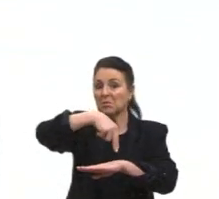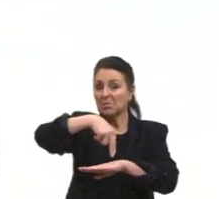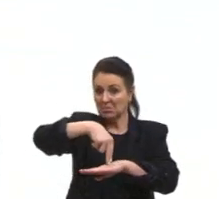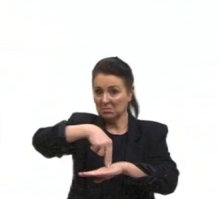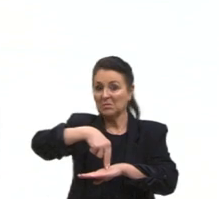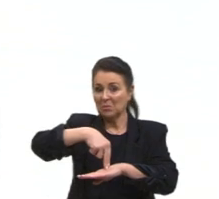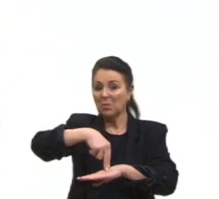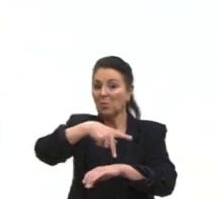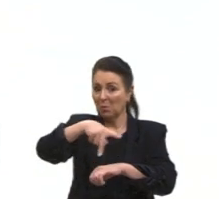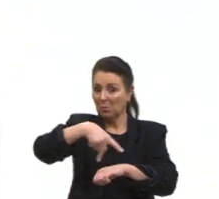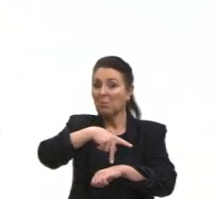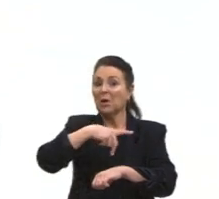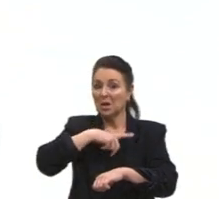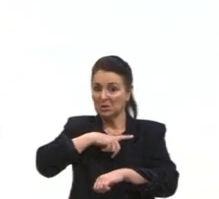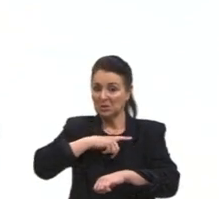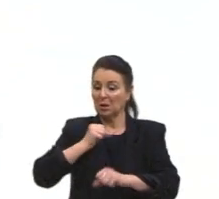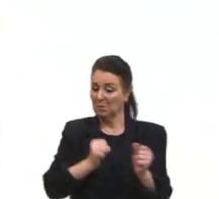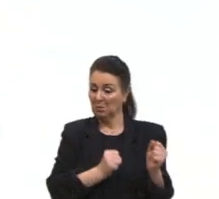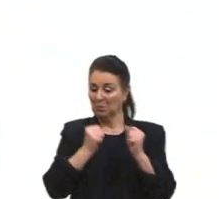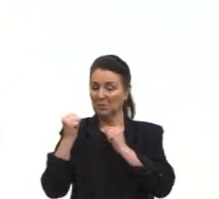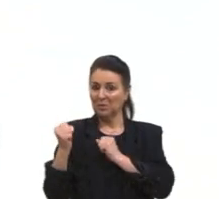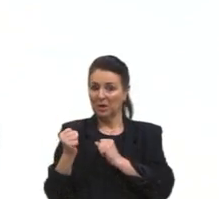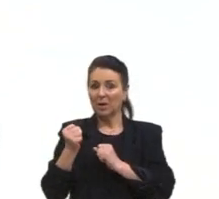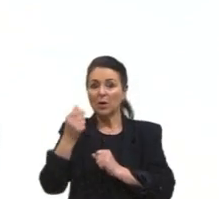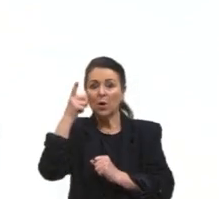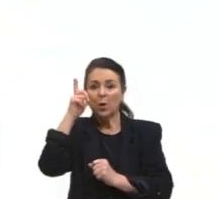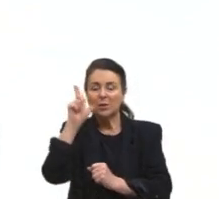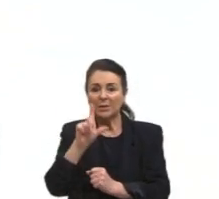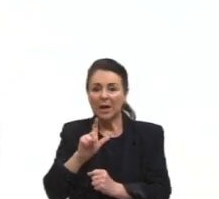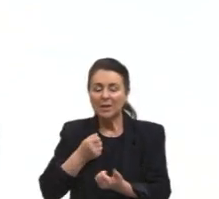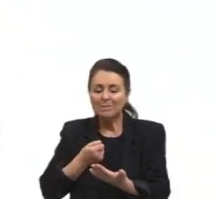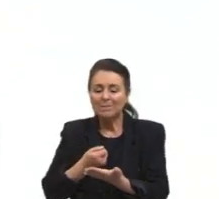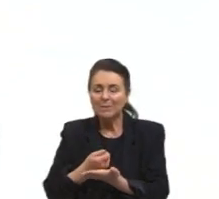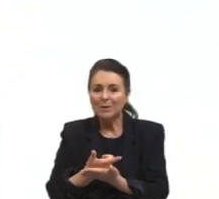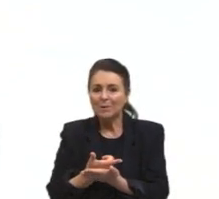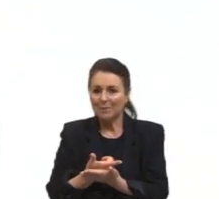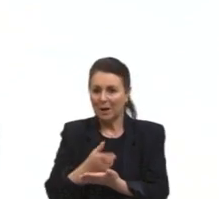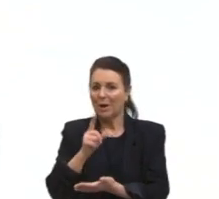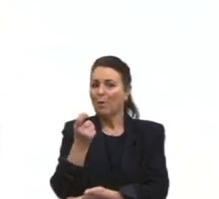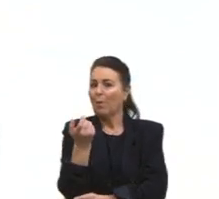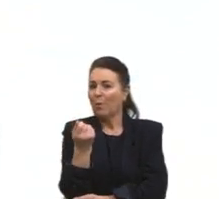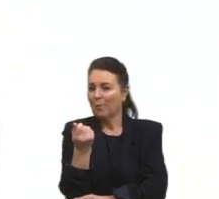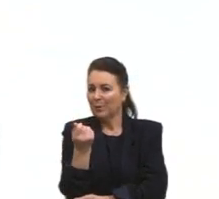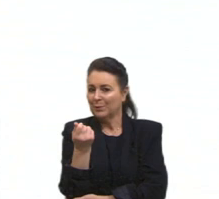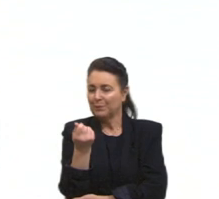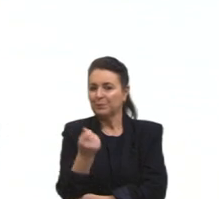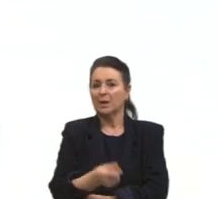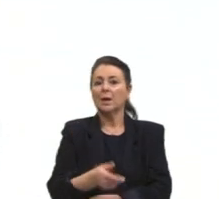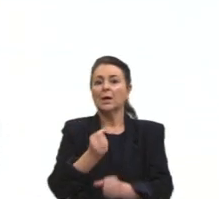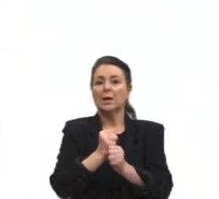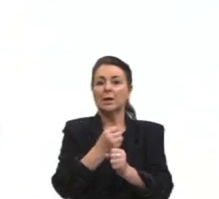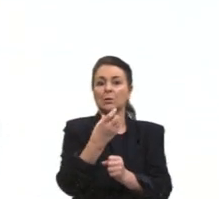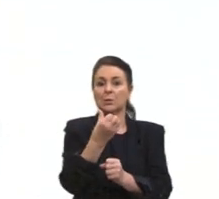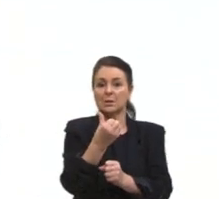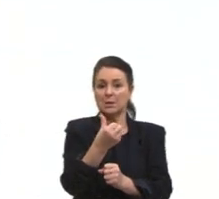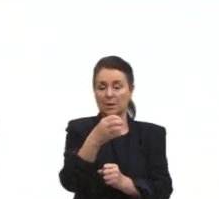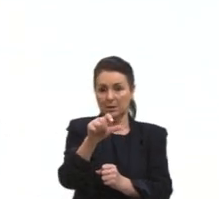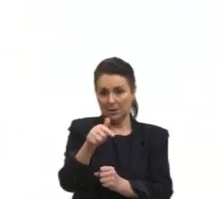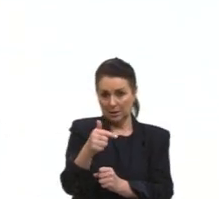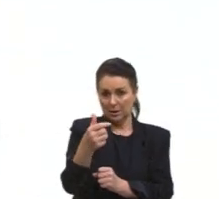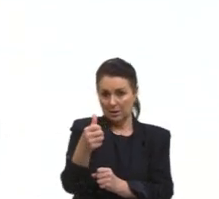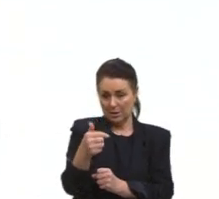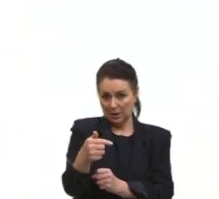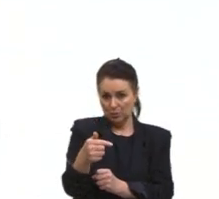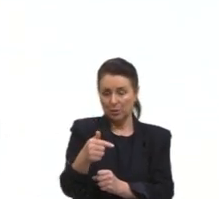consegue cobrar ali ou um uma um dinheiro tá em 67 então tu tem essa Guerra dos Seis Dias